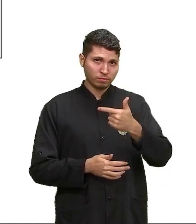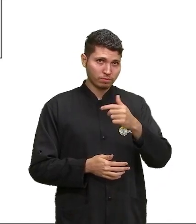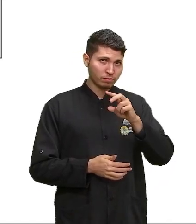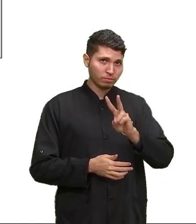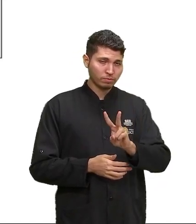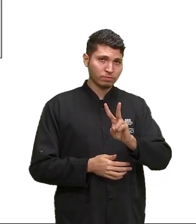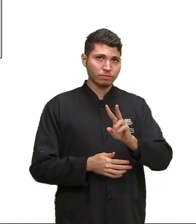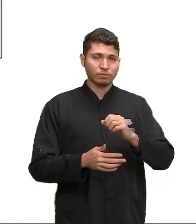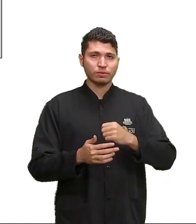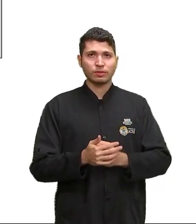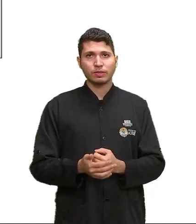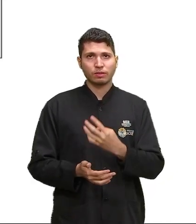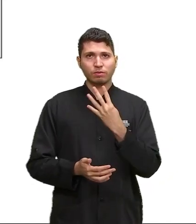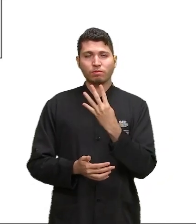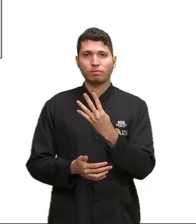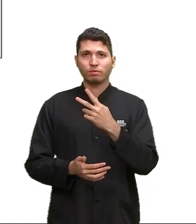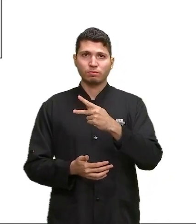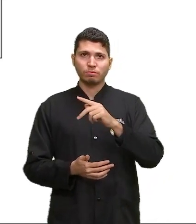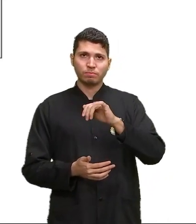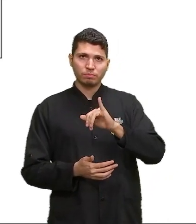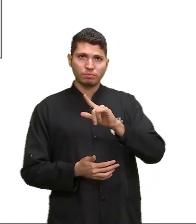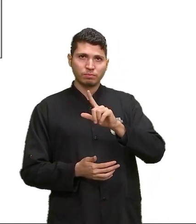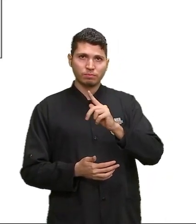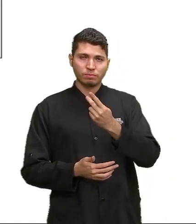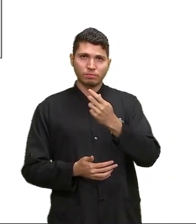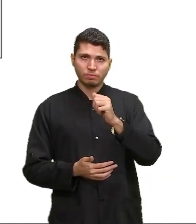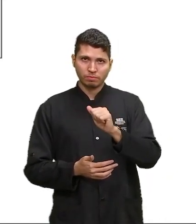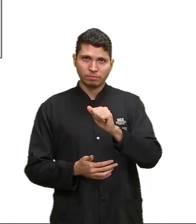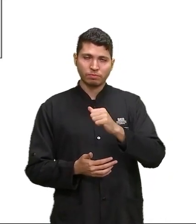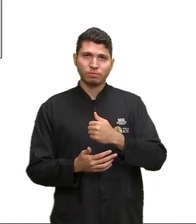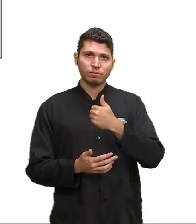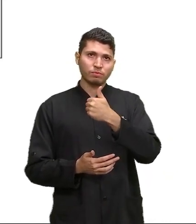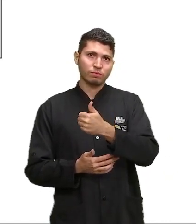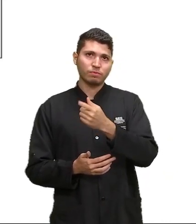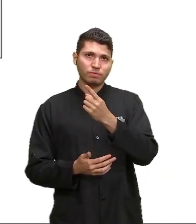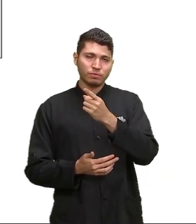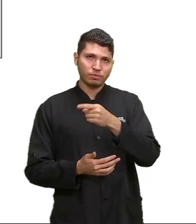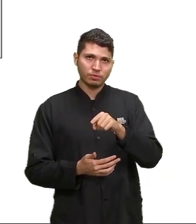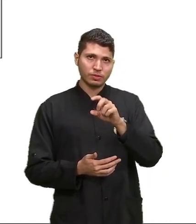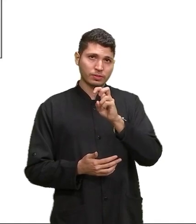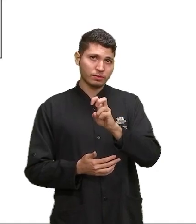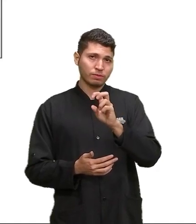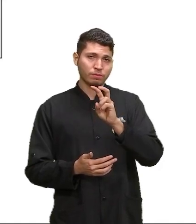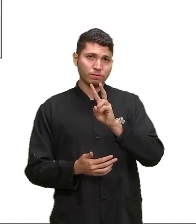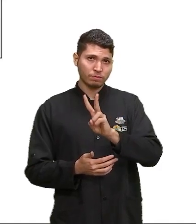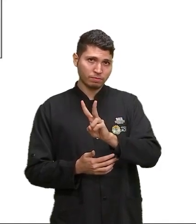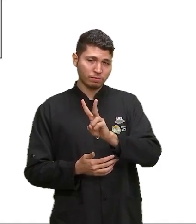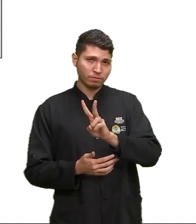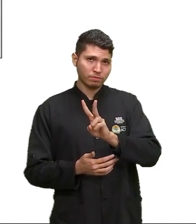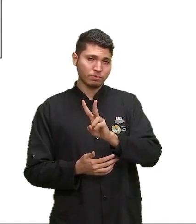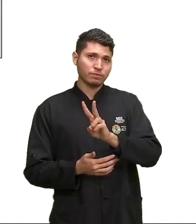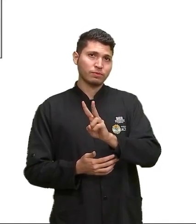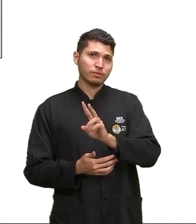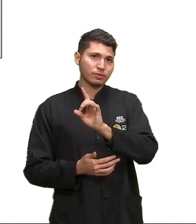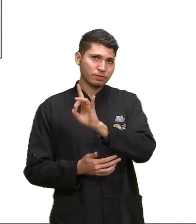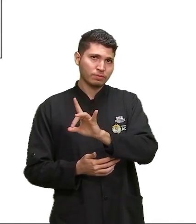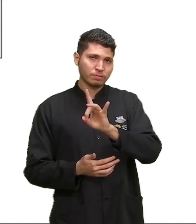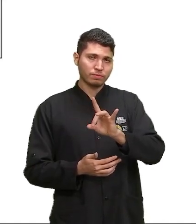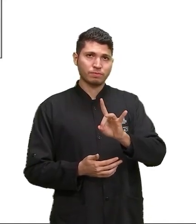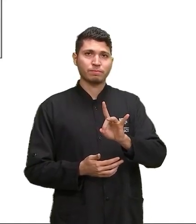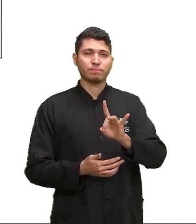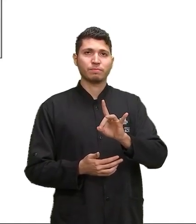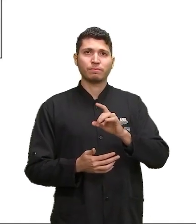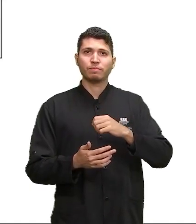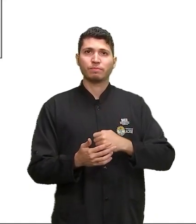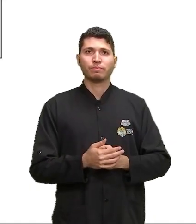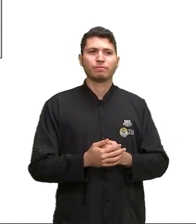de 4 pilhas de 1,5 volt cada. Qual associação de gerador faz com que a lâmpada